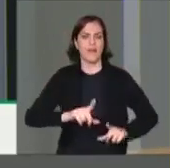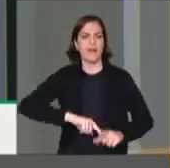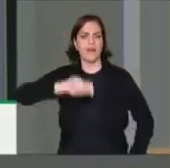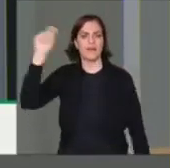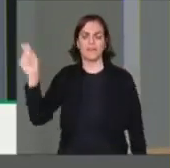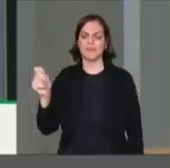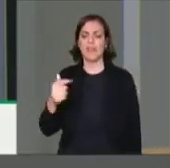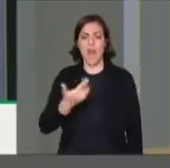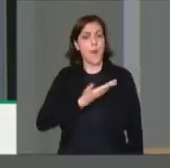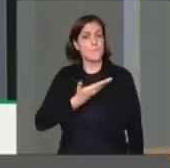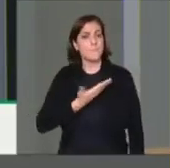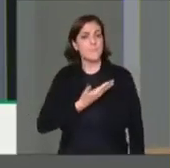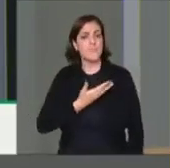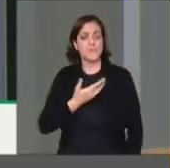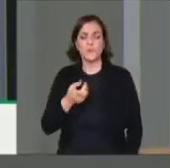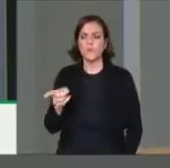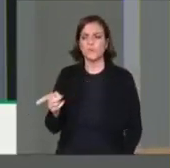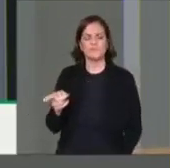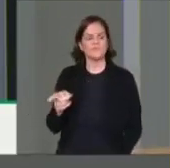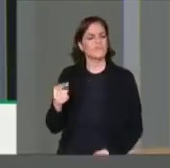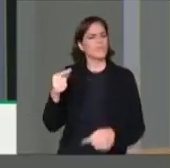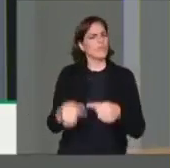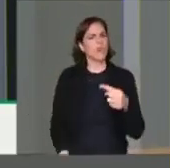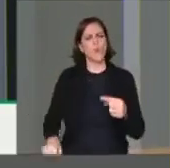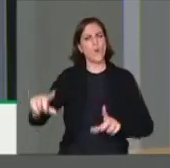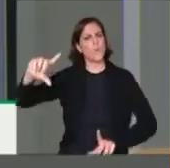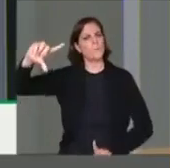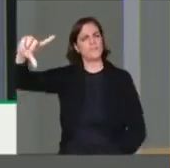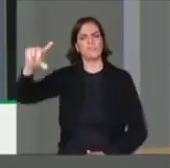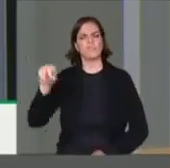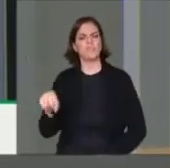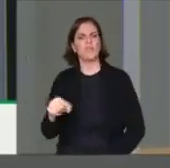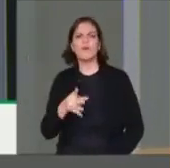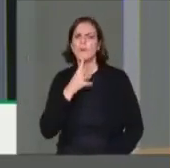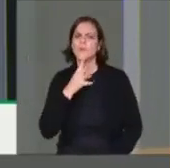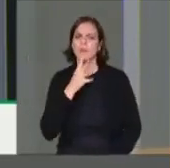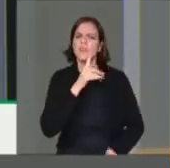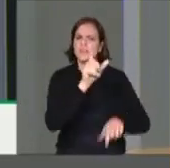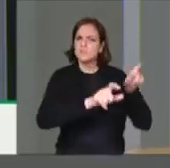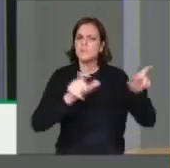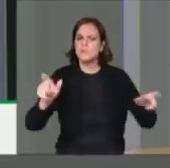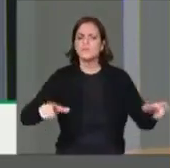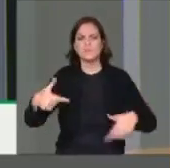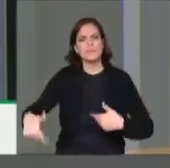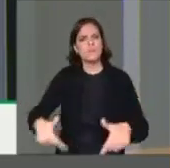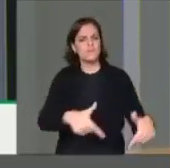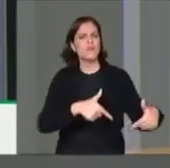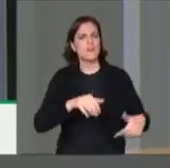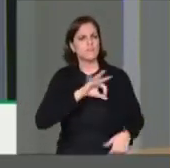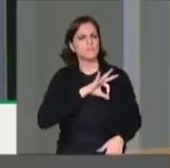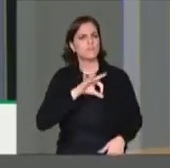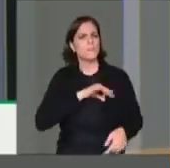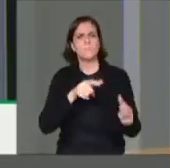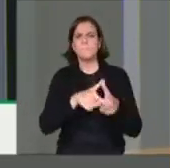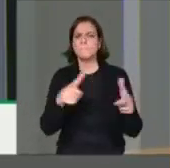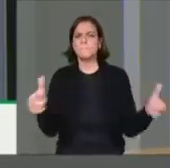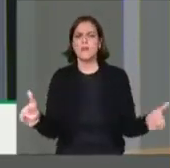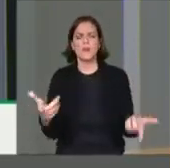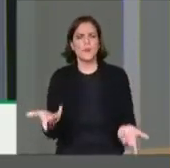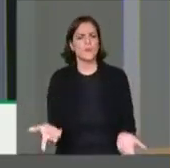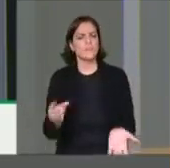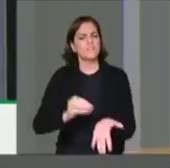naquele cartaz. Conheço a vida de membros das forças policiais. São profissionais que, na sua ampla maioria, são